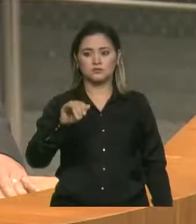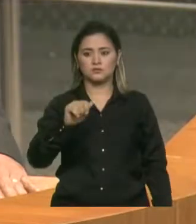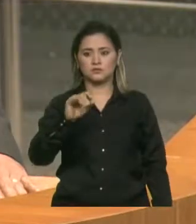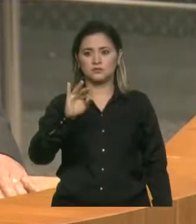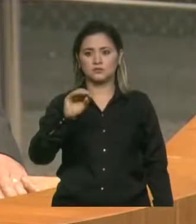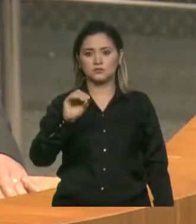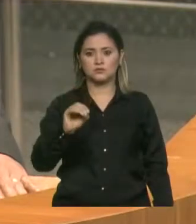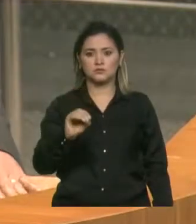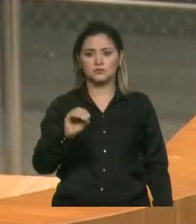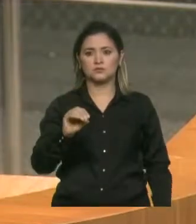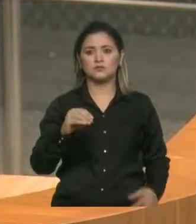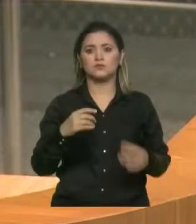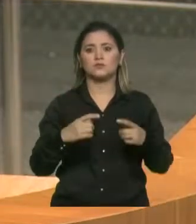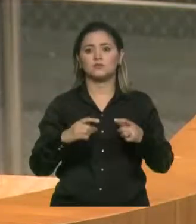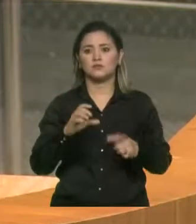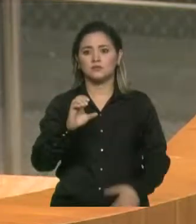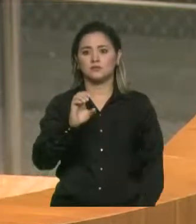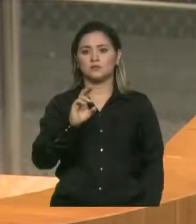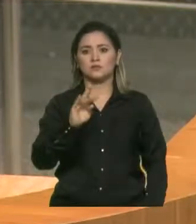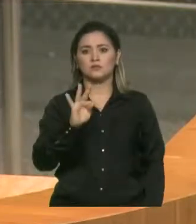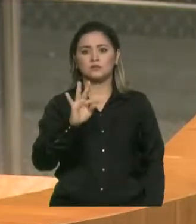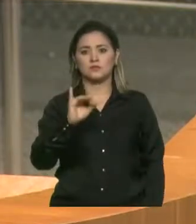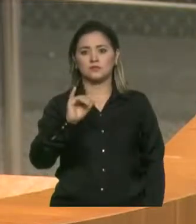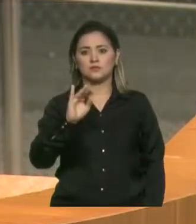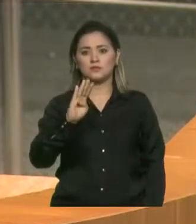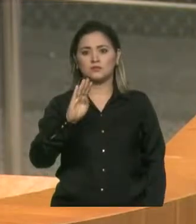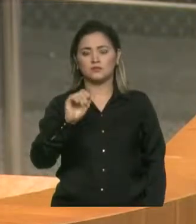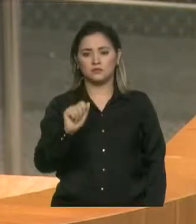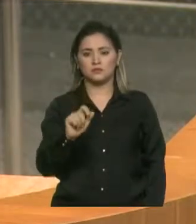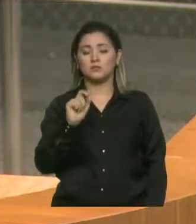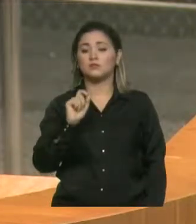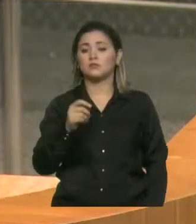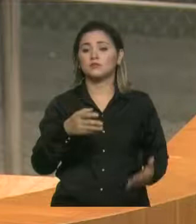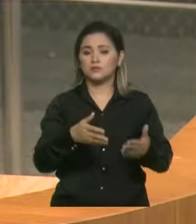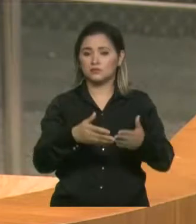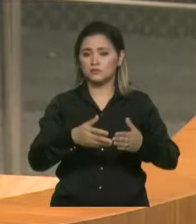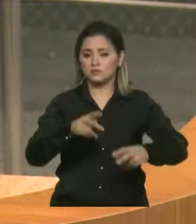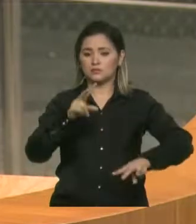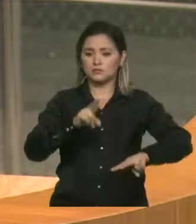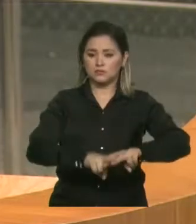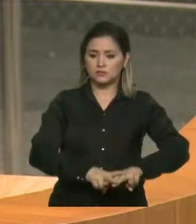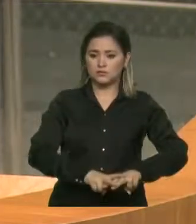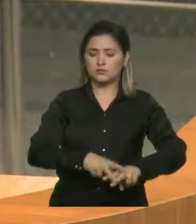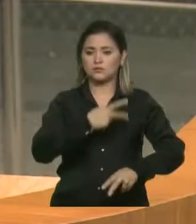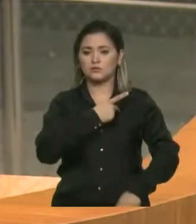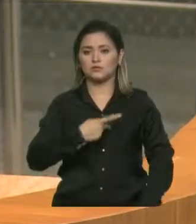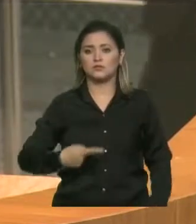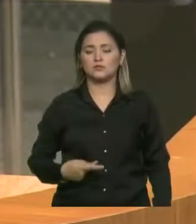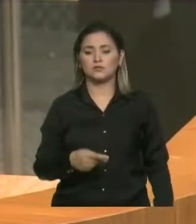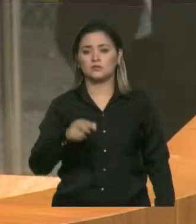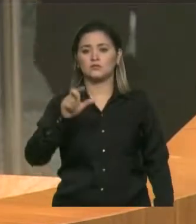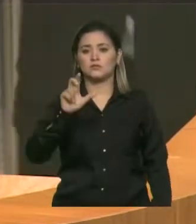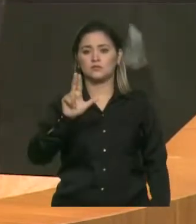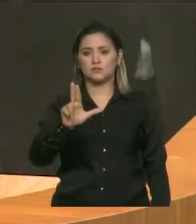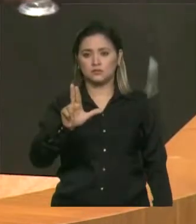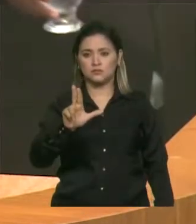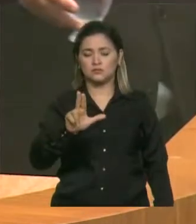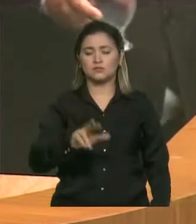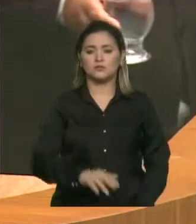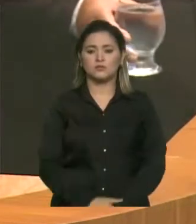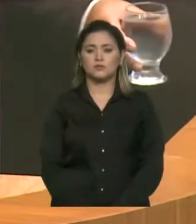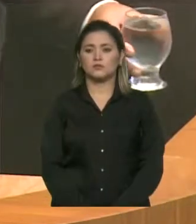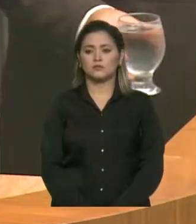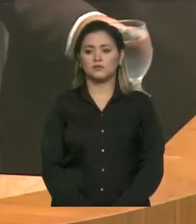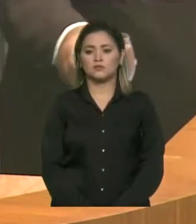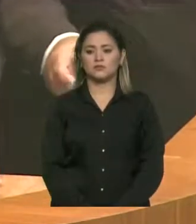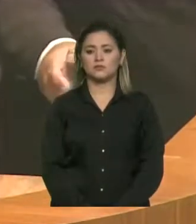presidente Lula. Não quero aqui entrar no mérito da questão, no sentido